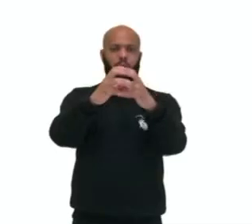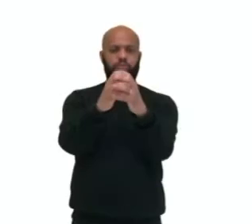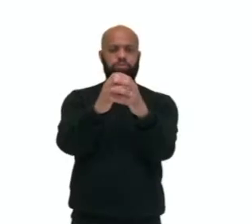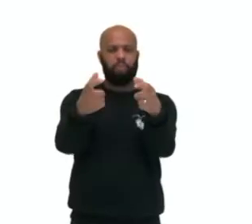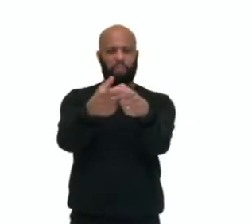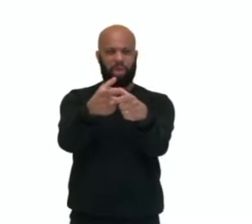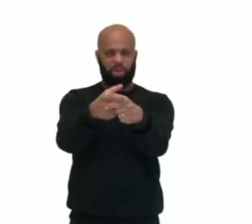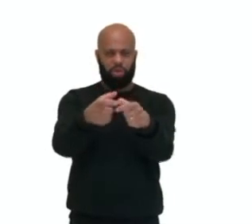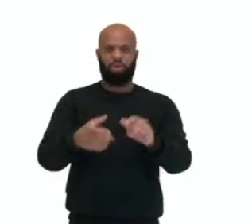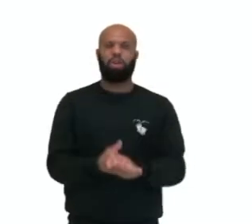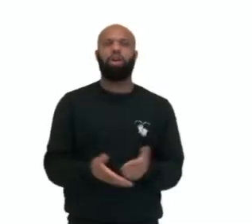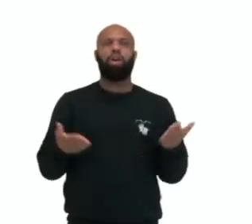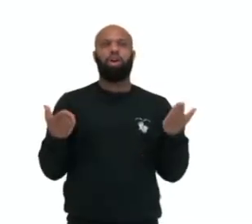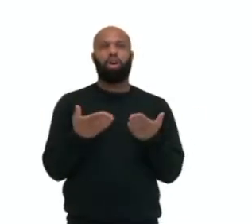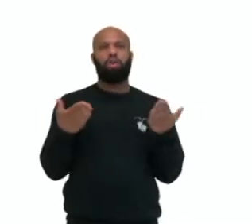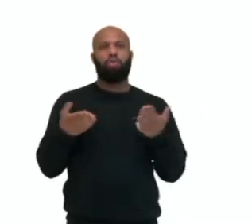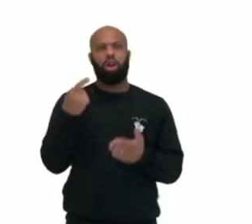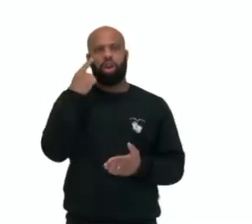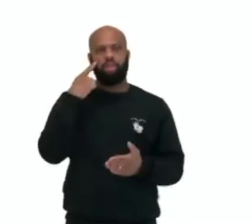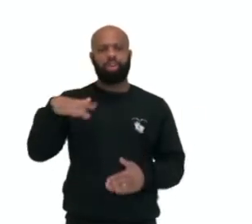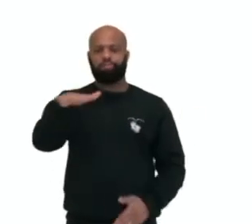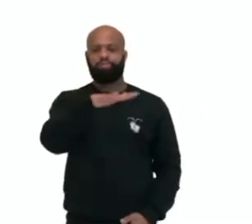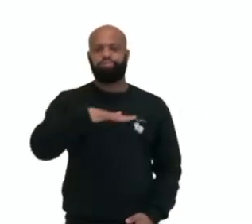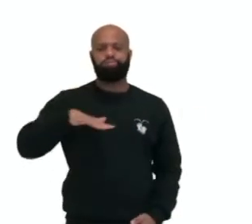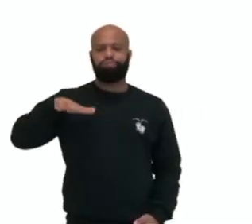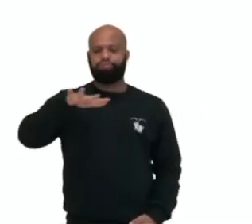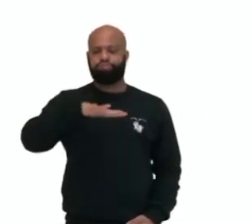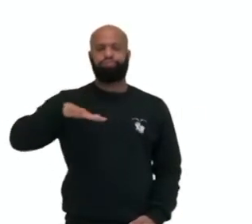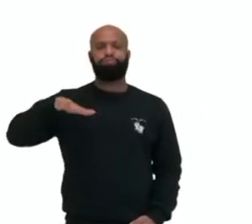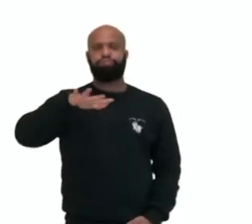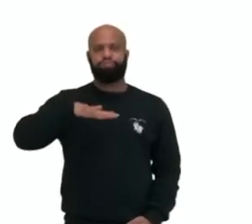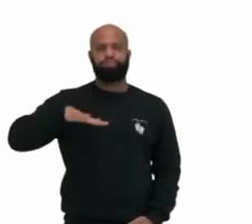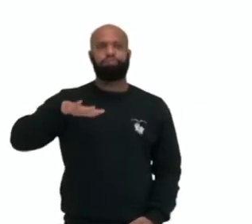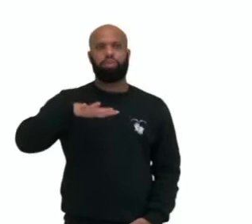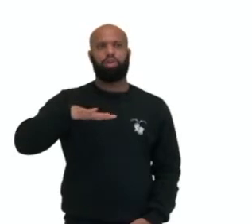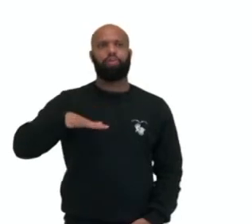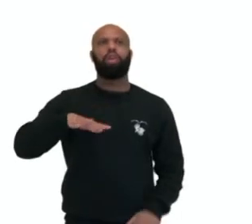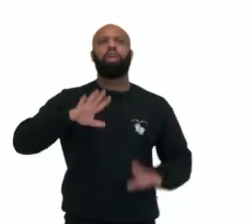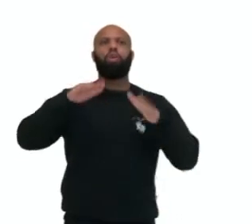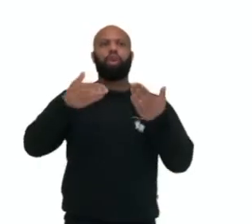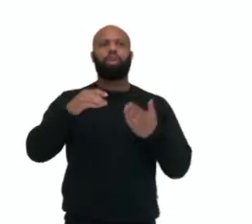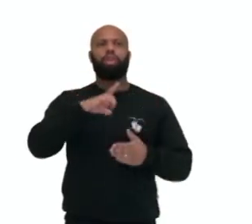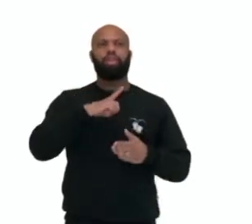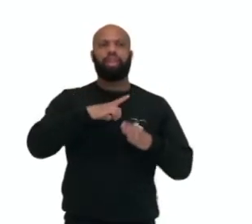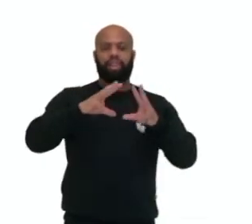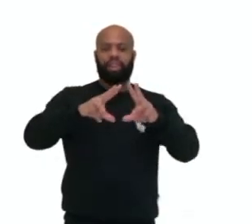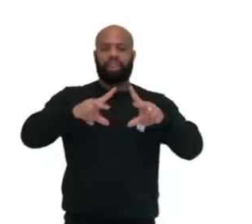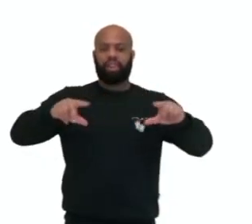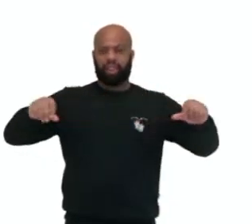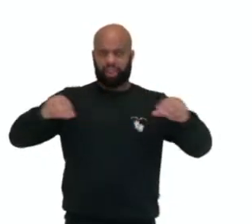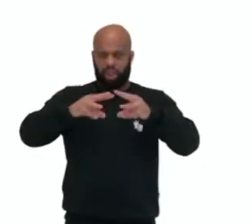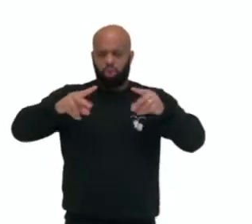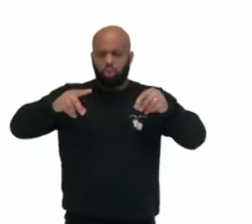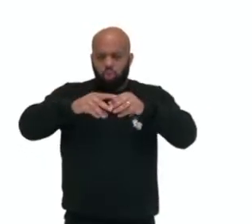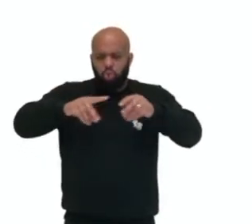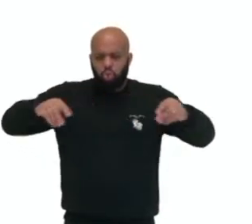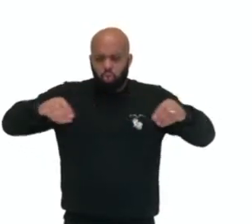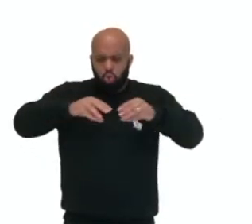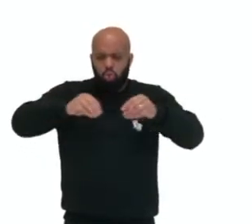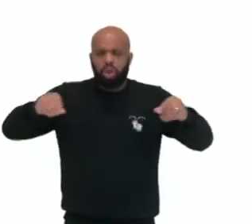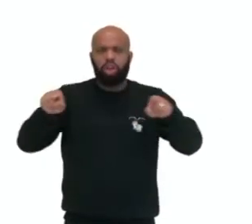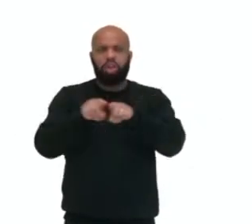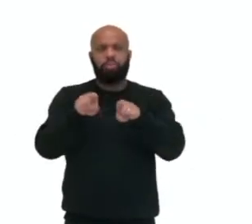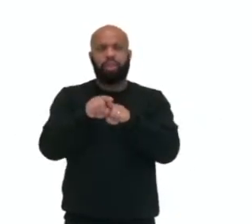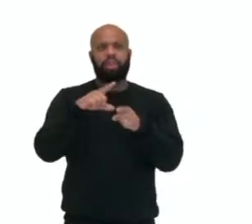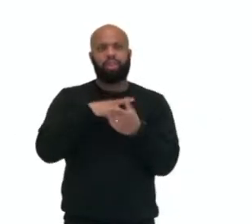Vamos então falar um pouquinho do campo. O campo tradicional de bocha é feito de terra, areia fina e alguns